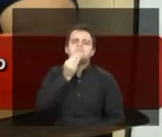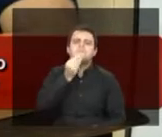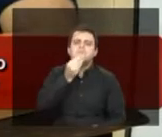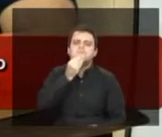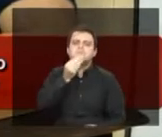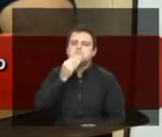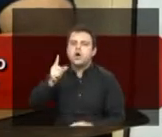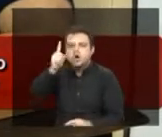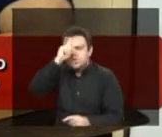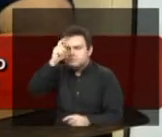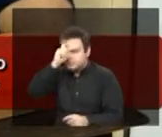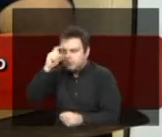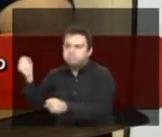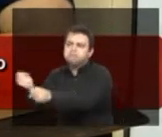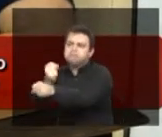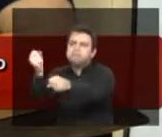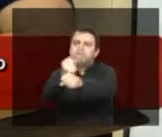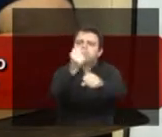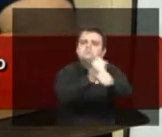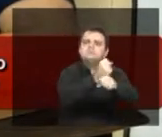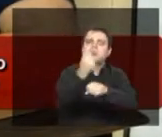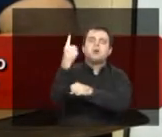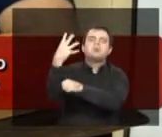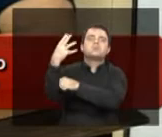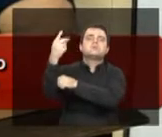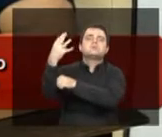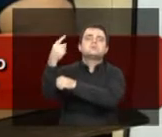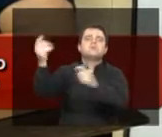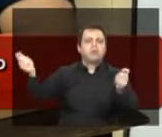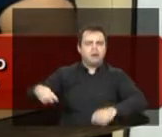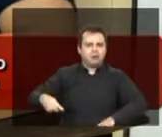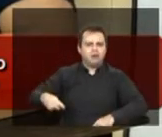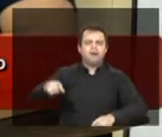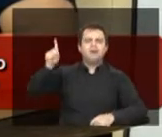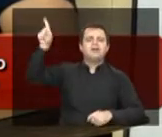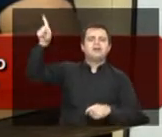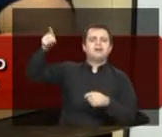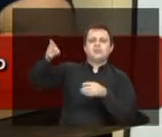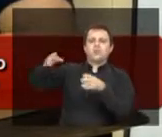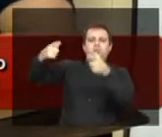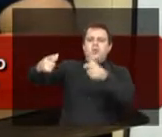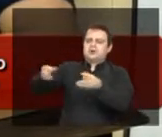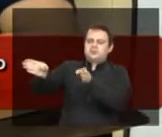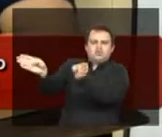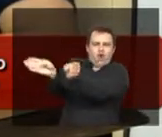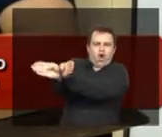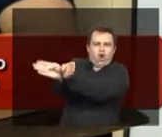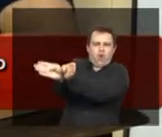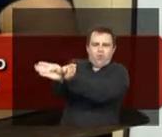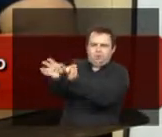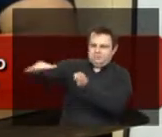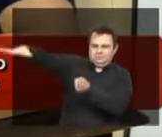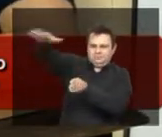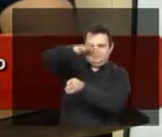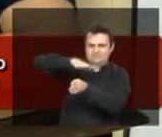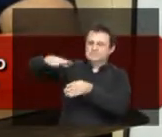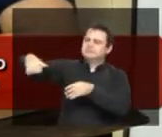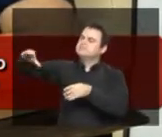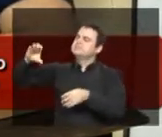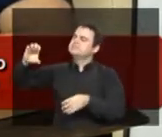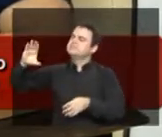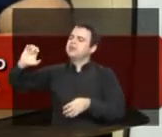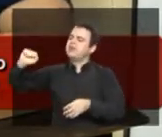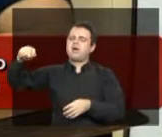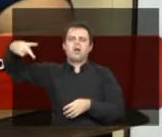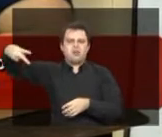hospitais, aquele do tamanho do Domingo Braille que está fazendo ali no Linhão, entre o Solo Sagrado, ali sabe da SECAP,